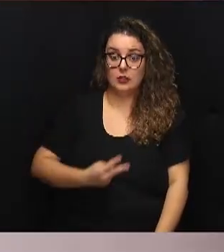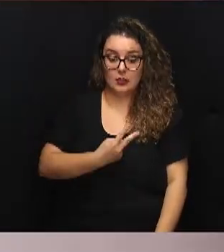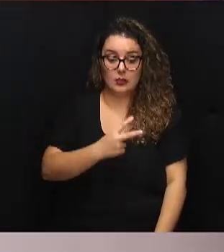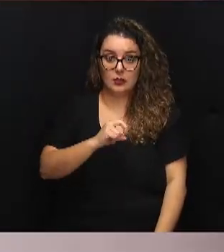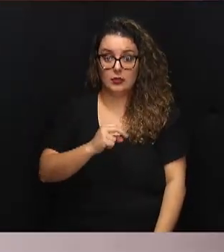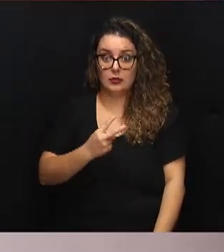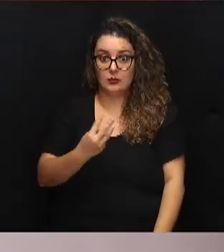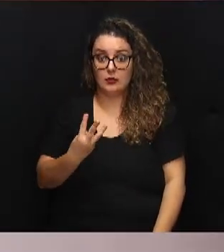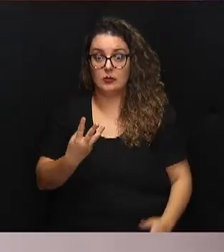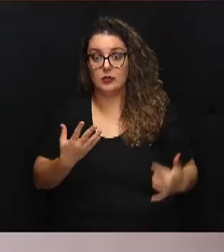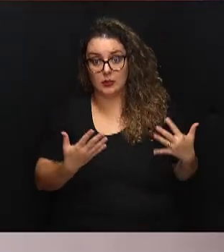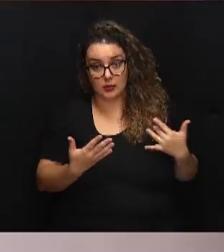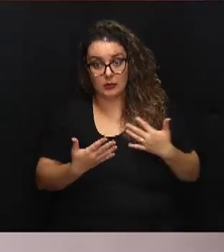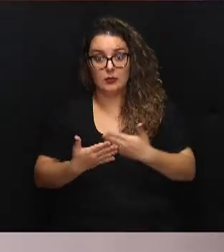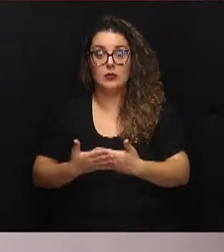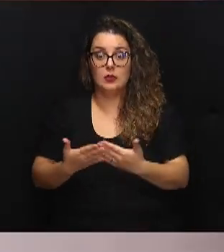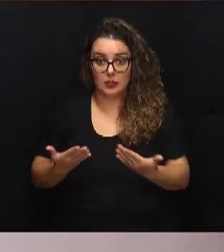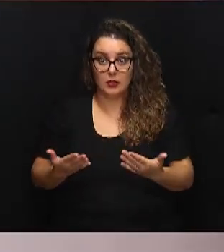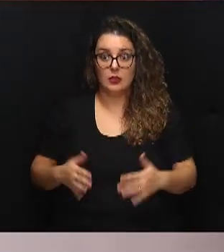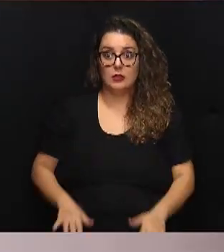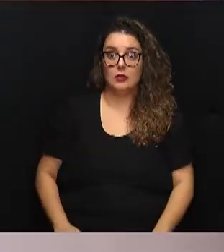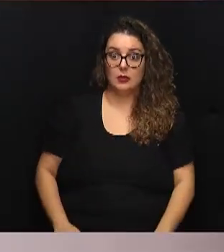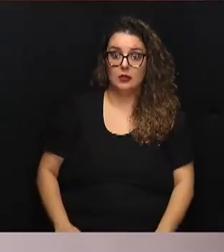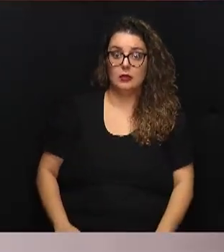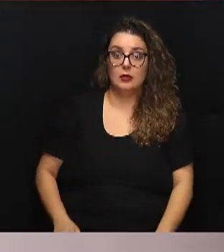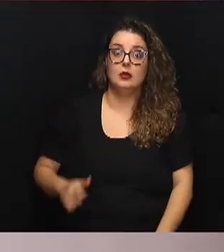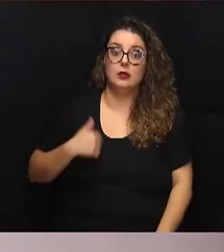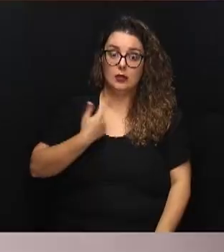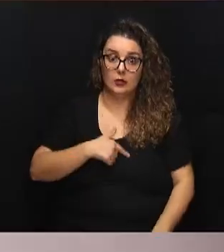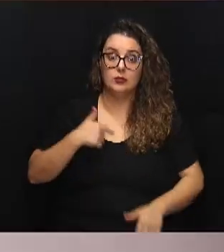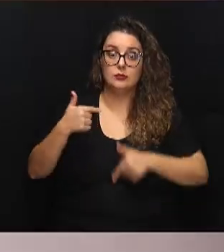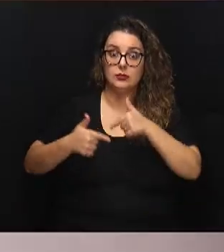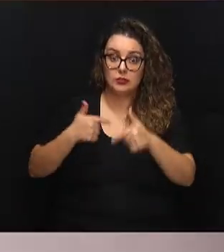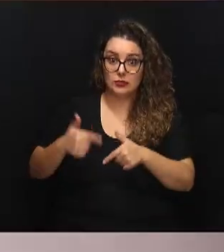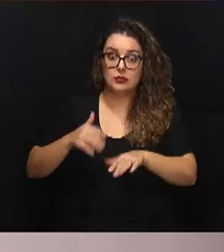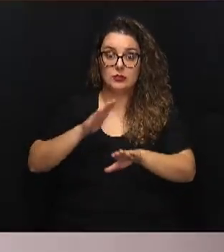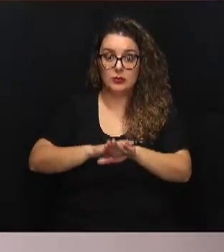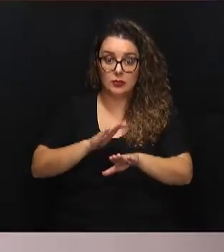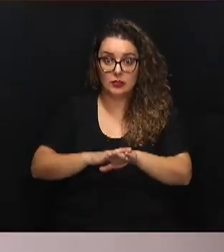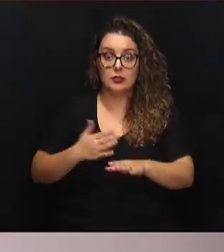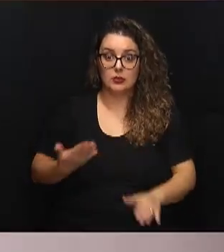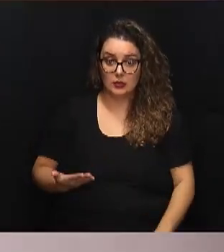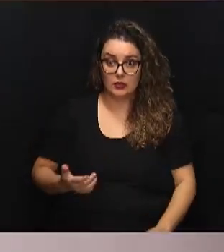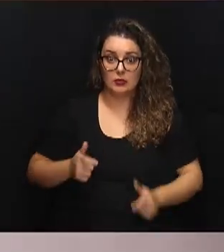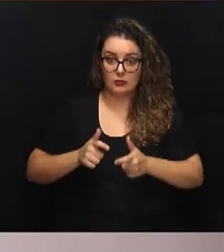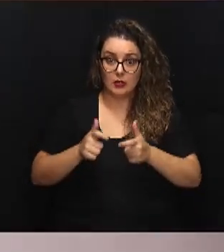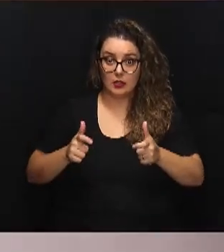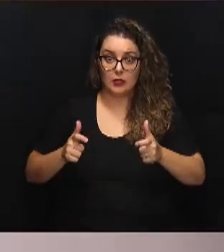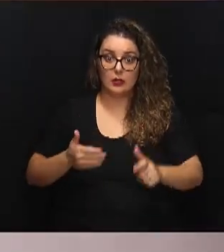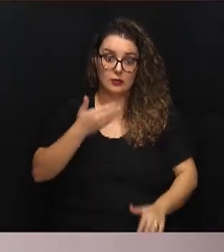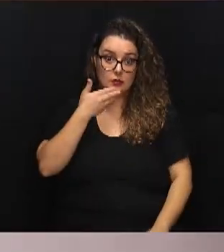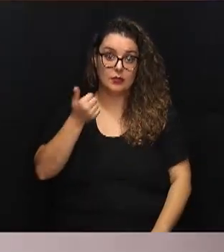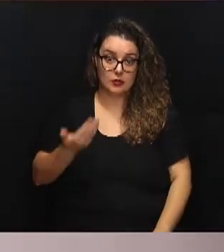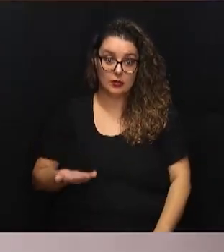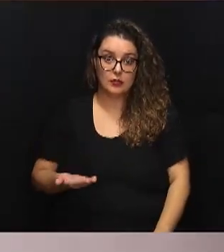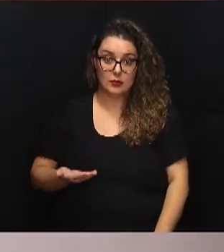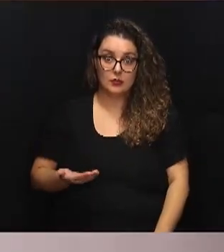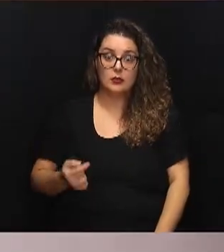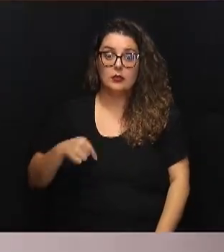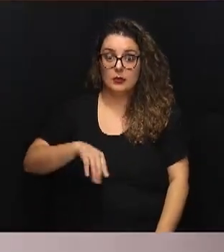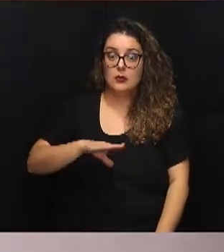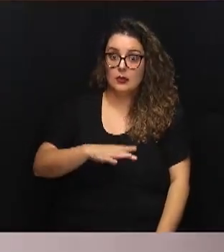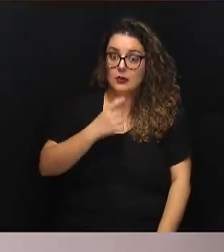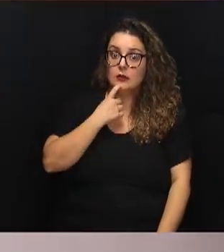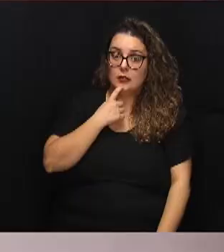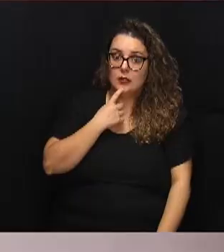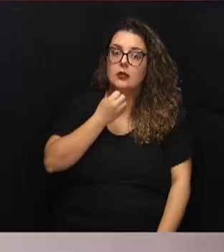2023 e hemos trabalhado em função de crescer, de melhorar, e Campinas é